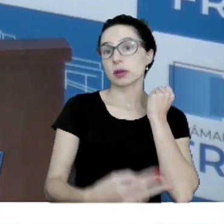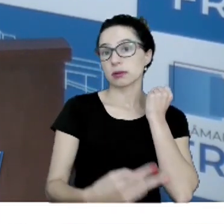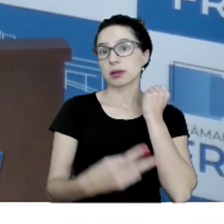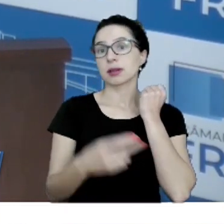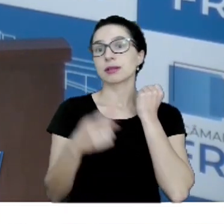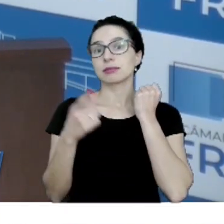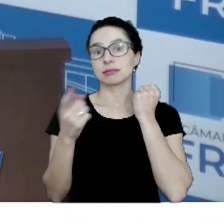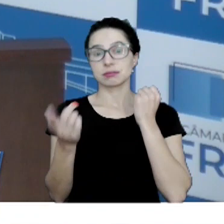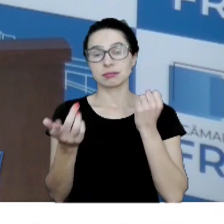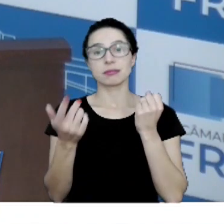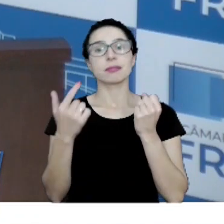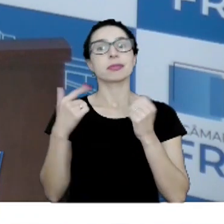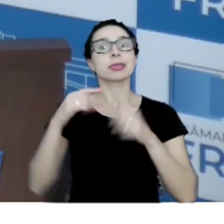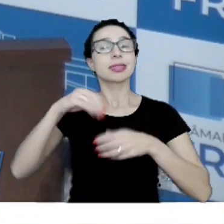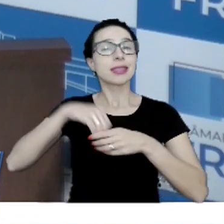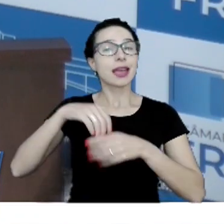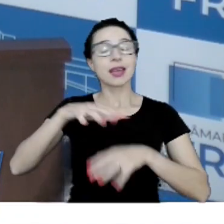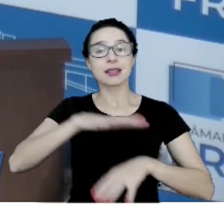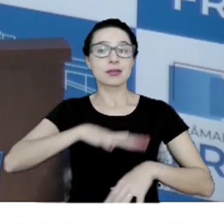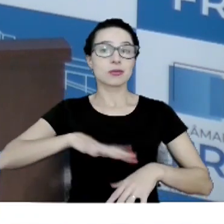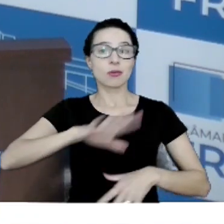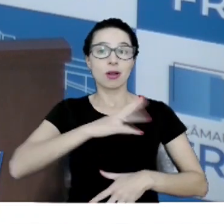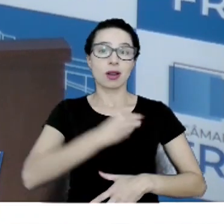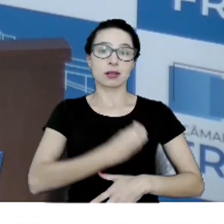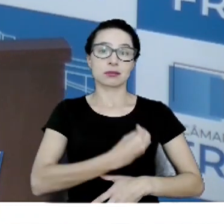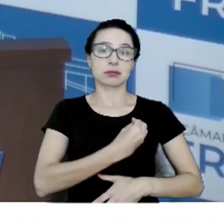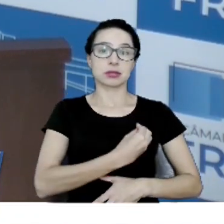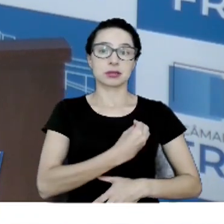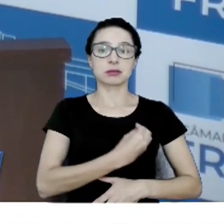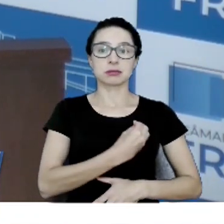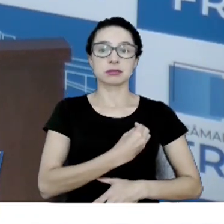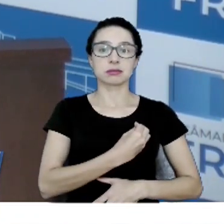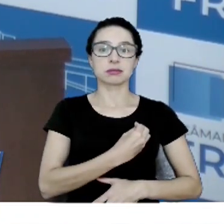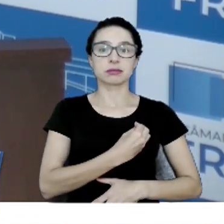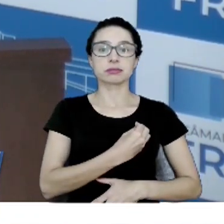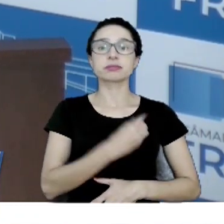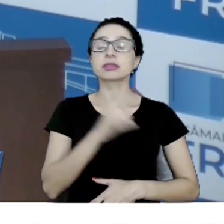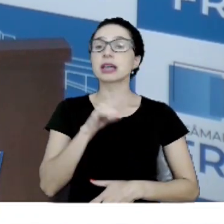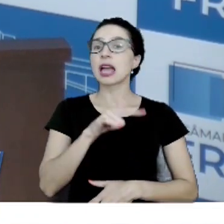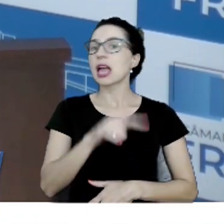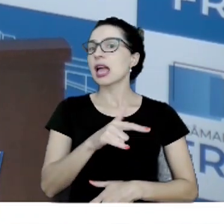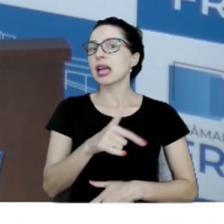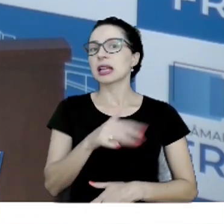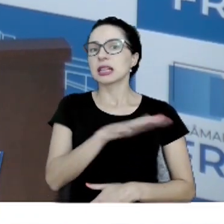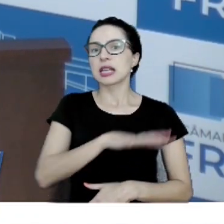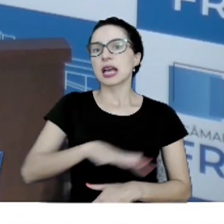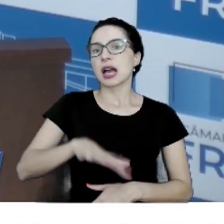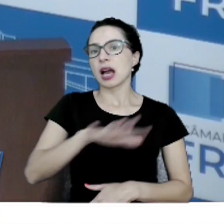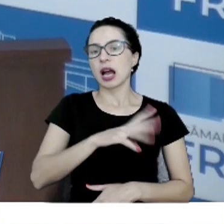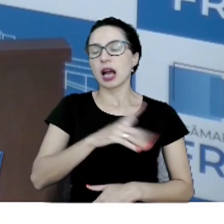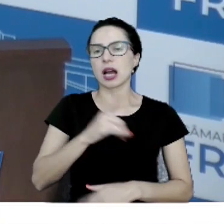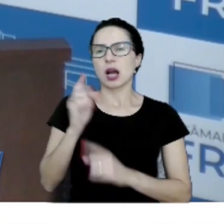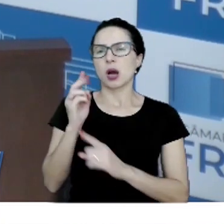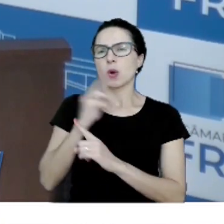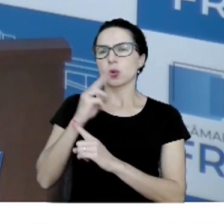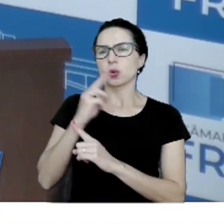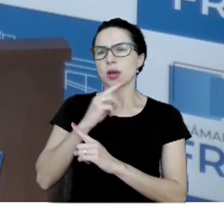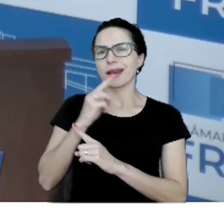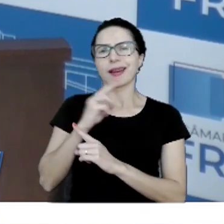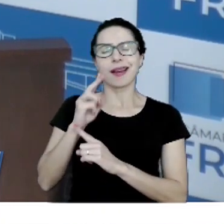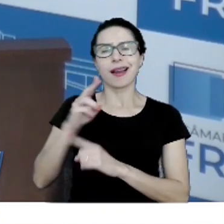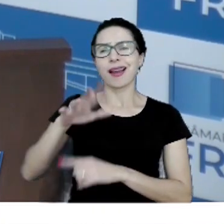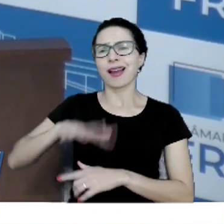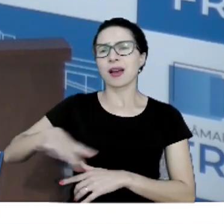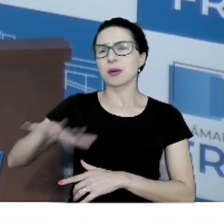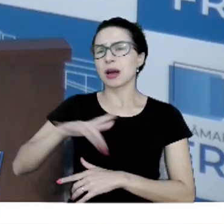dele, no ambiente que ele vive. Aquele ambiente do pronto-socorro é um ambiente